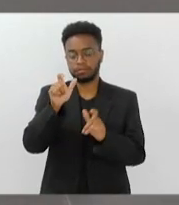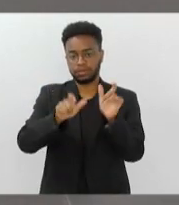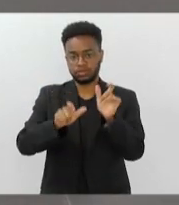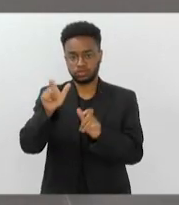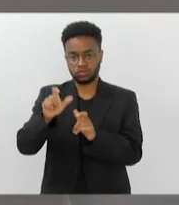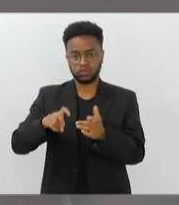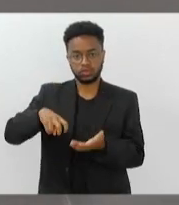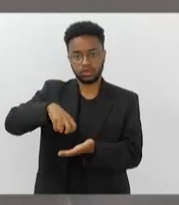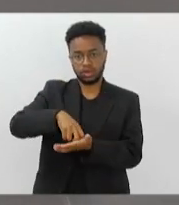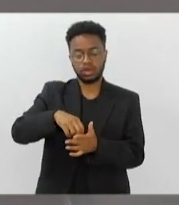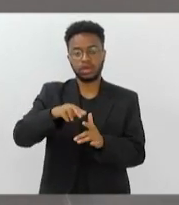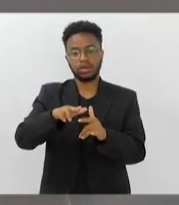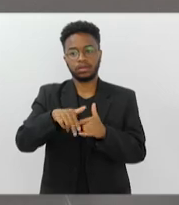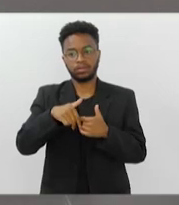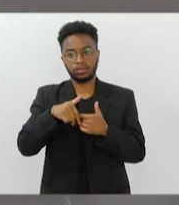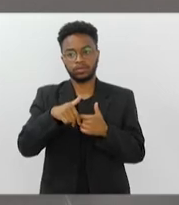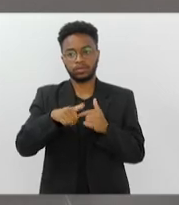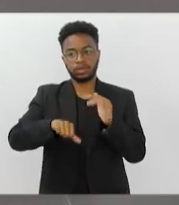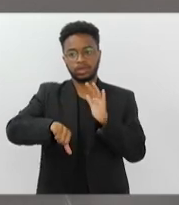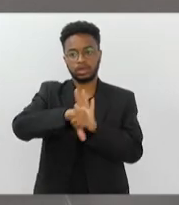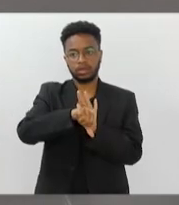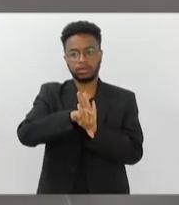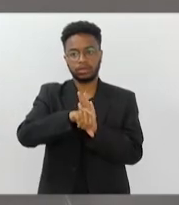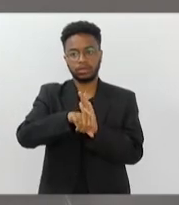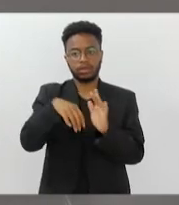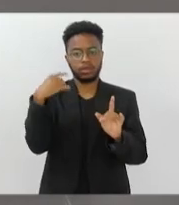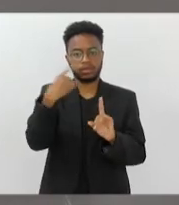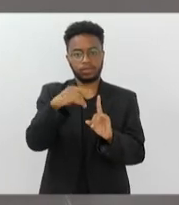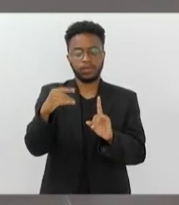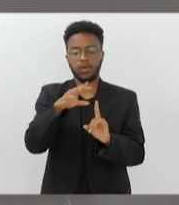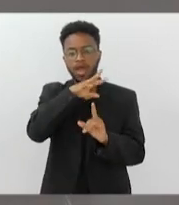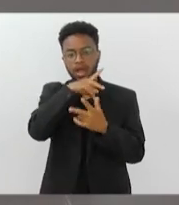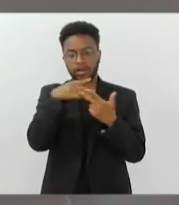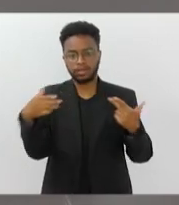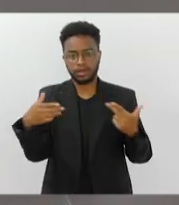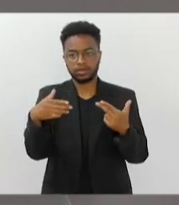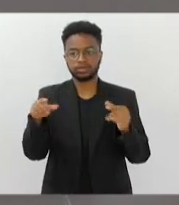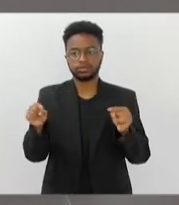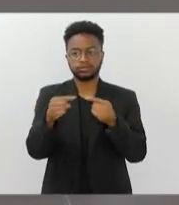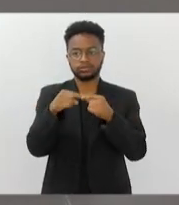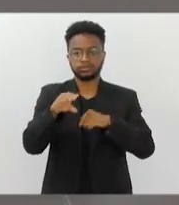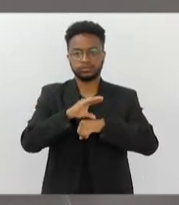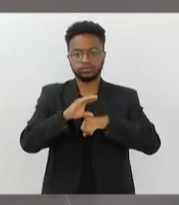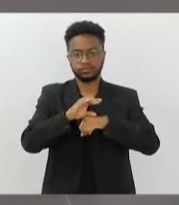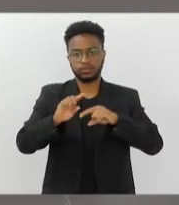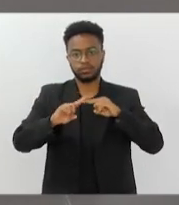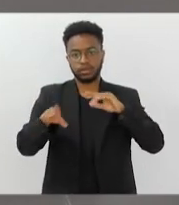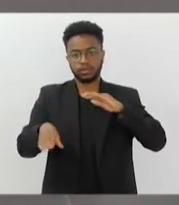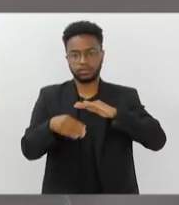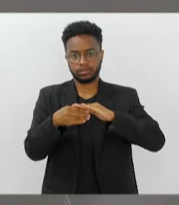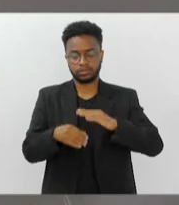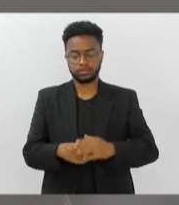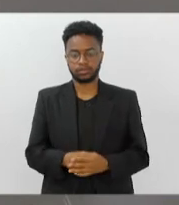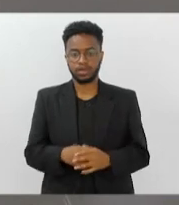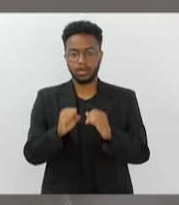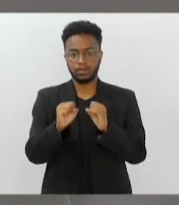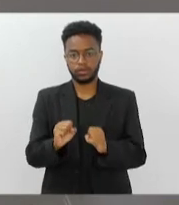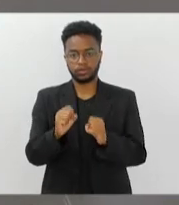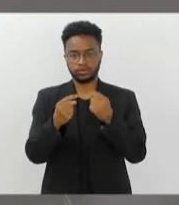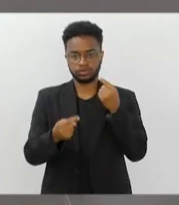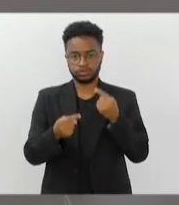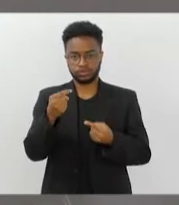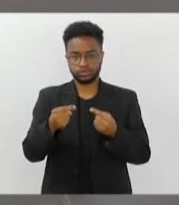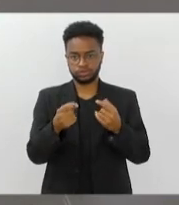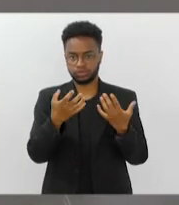pelo crime de maltratos contra animais. Constitucionalidade com emendas. Em discussão.